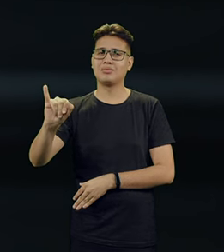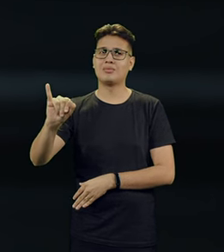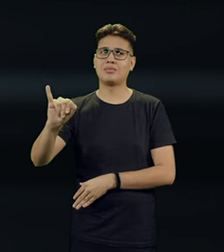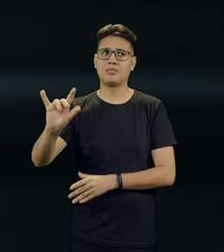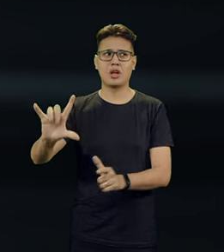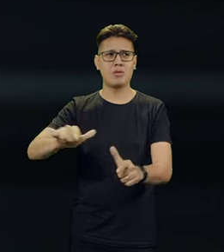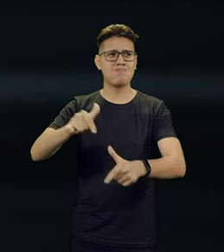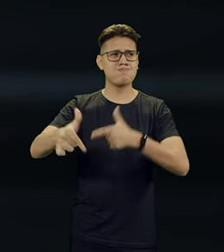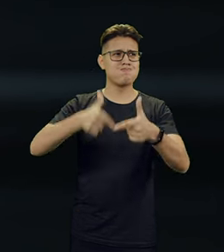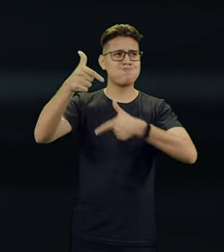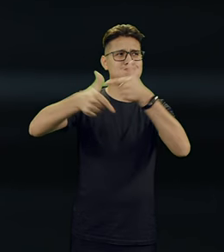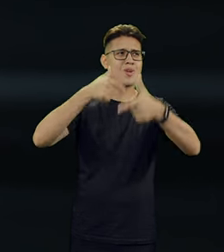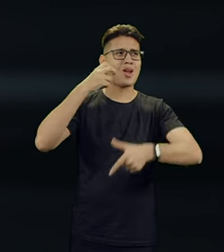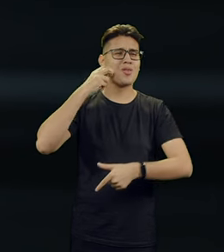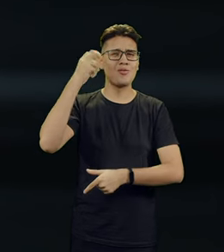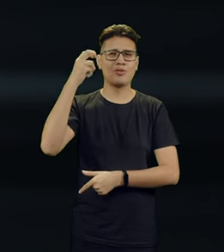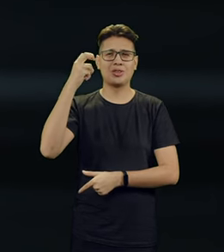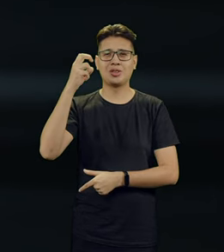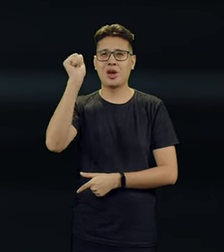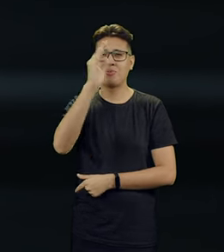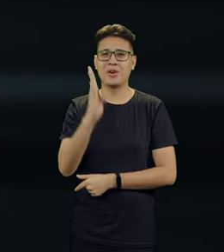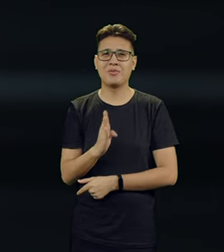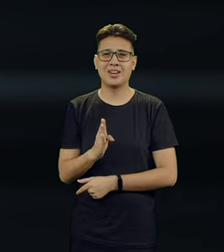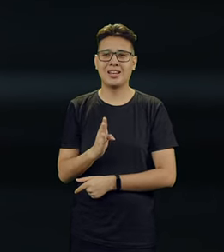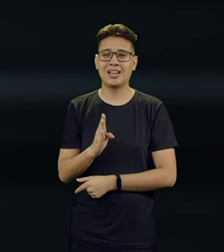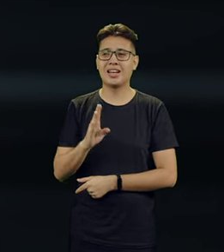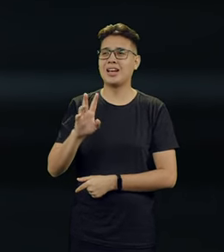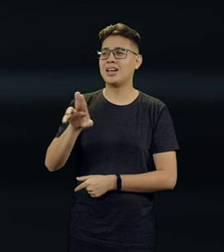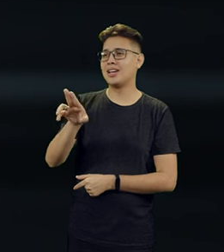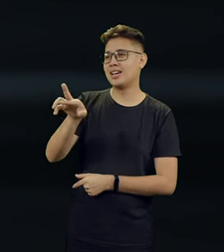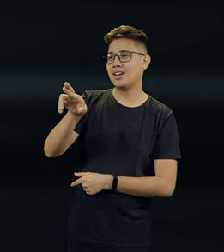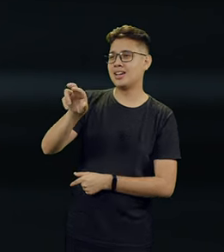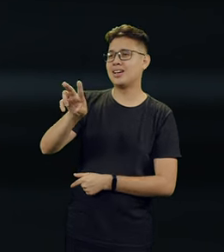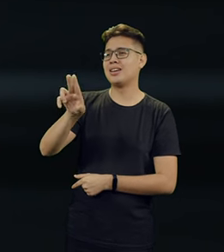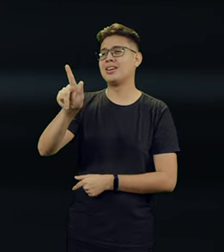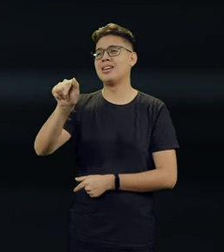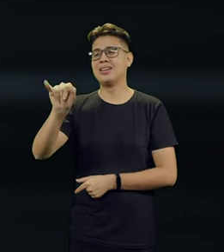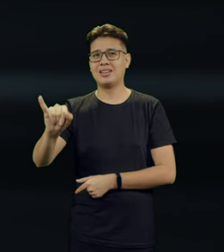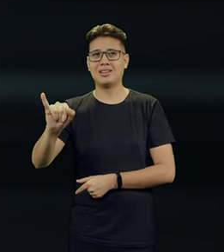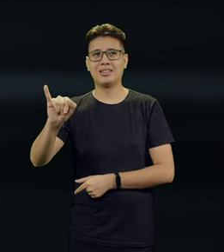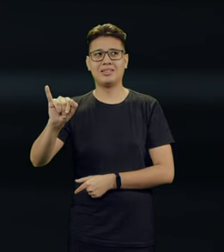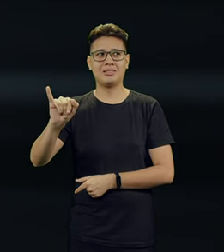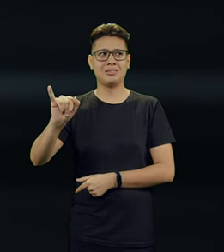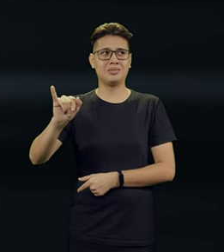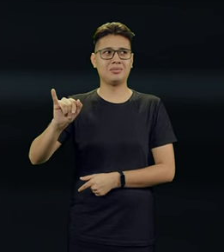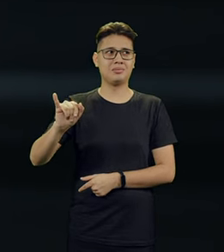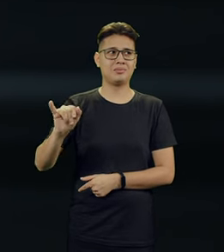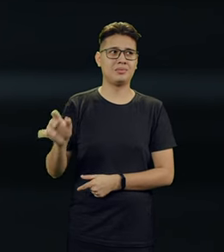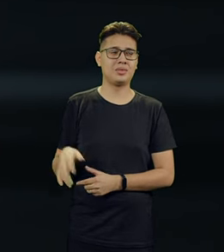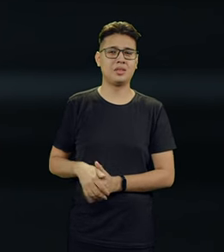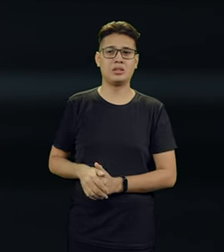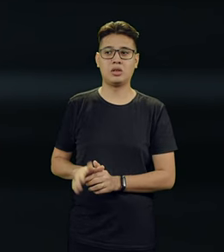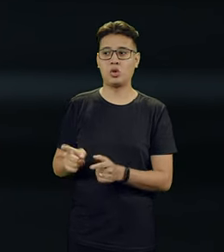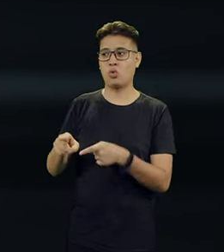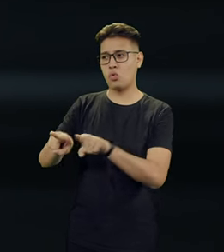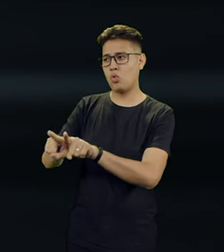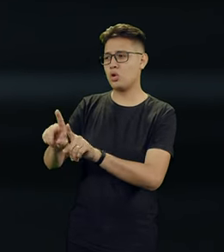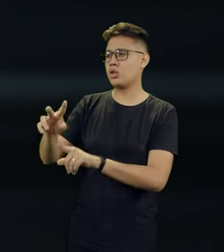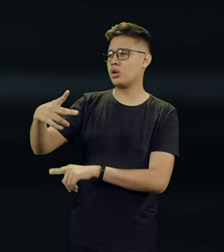da vergonha, né? Que foi Brasil, Uruguai e Argentina contra o